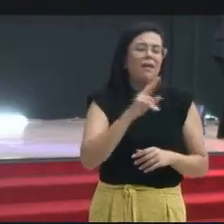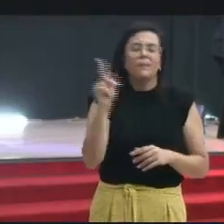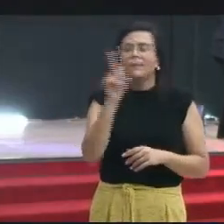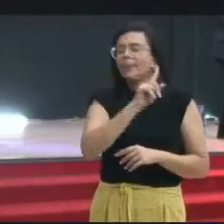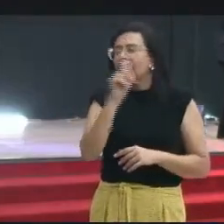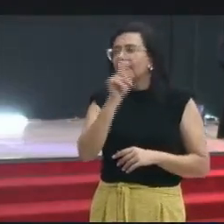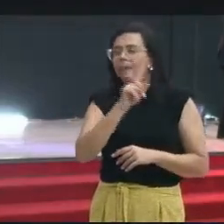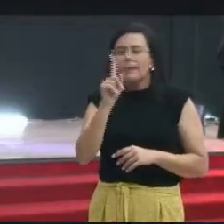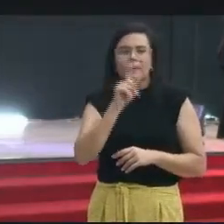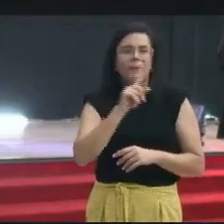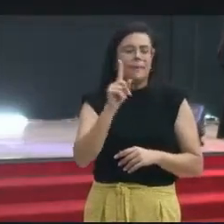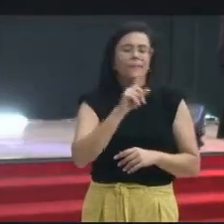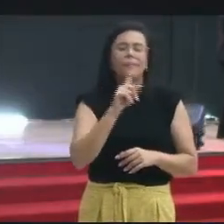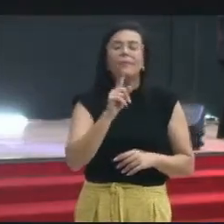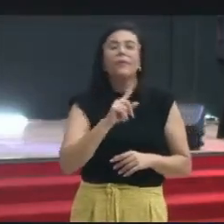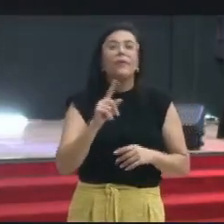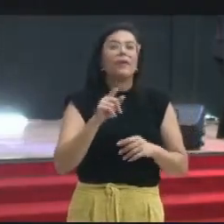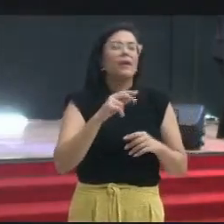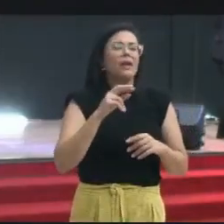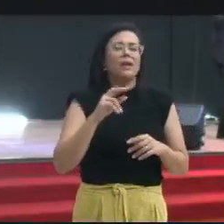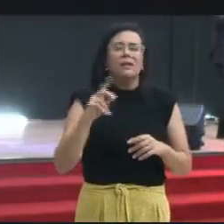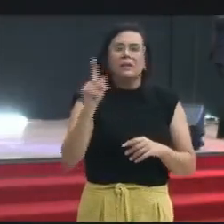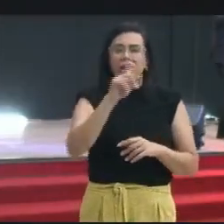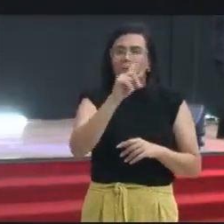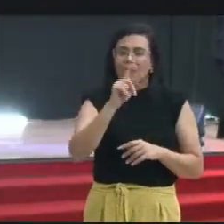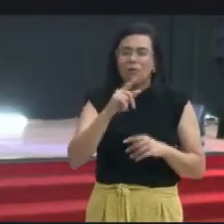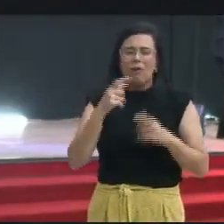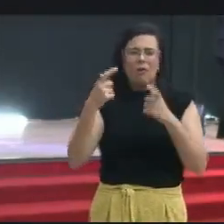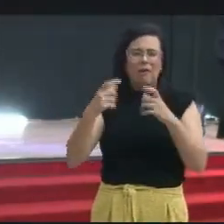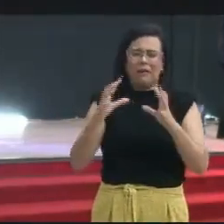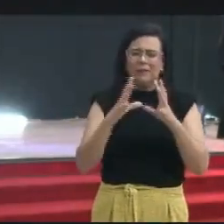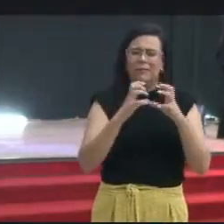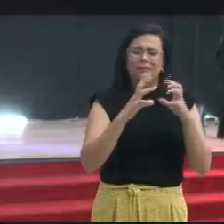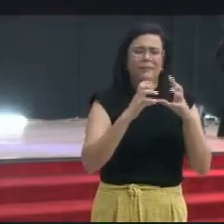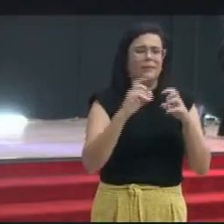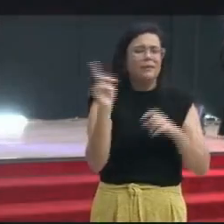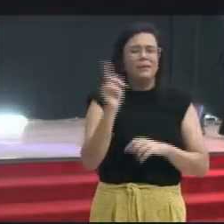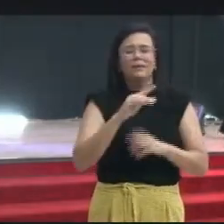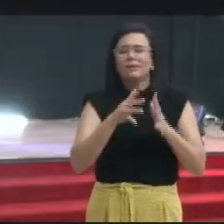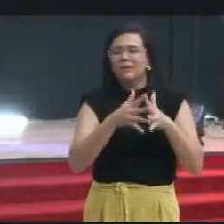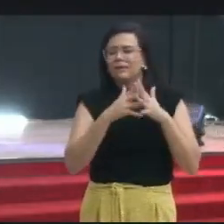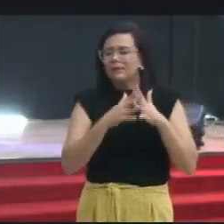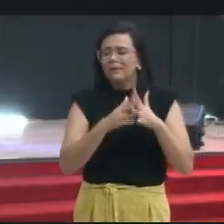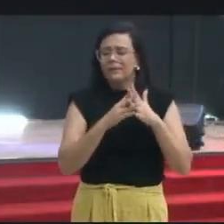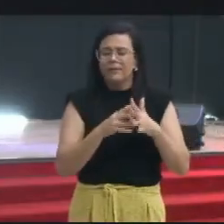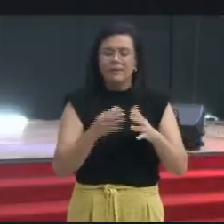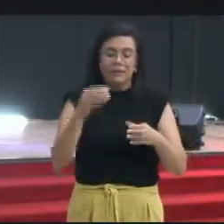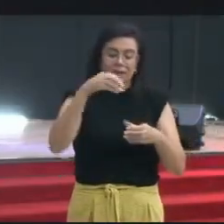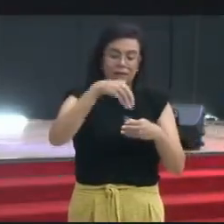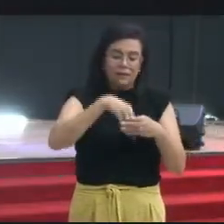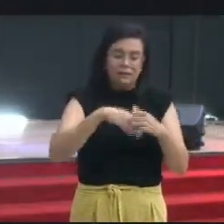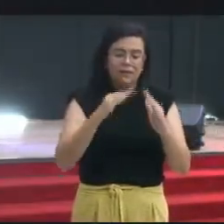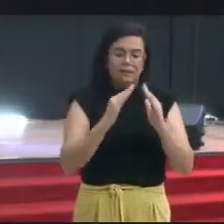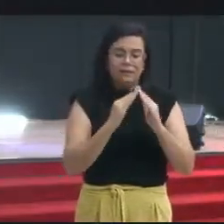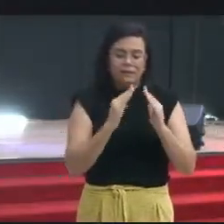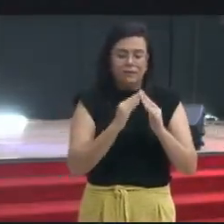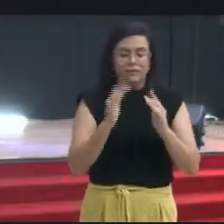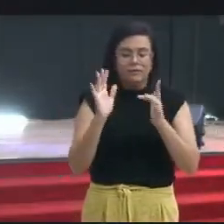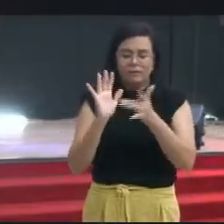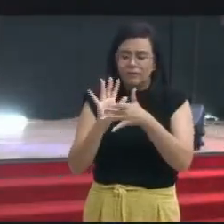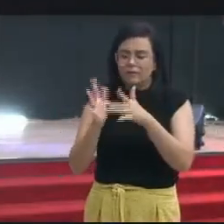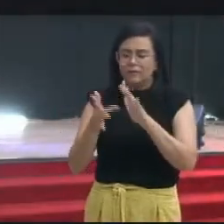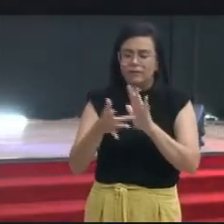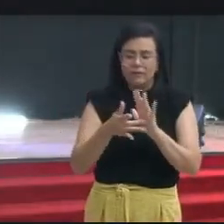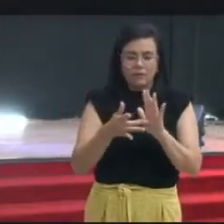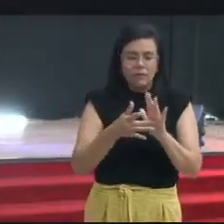lugar de murmuração, e não lugar de briga, e não lugar de contenda. Dentro da sua casa,